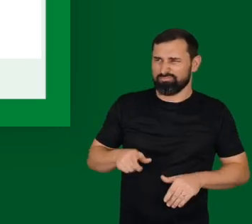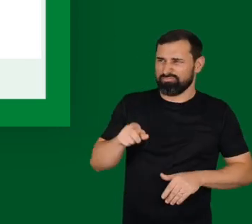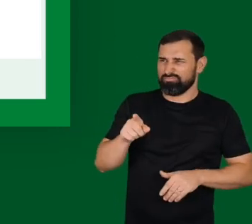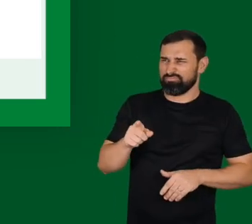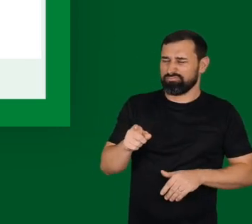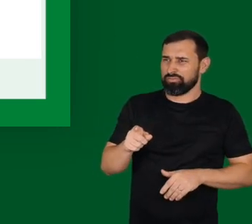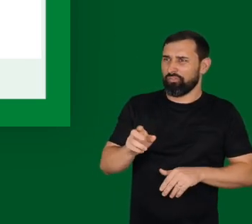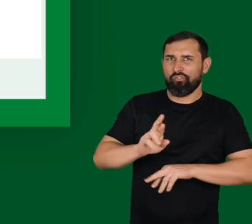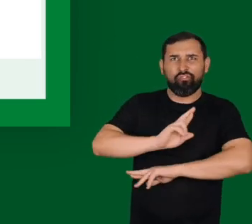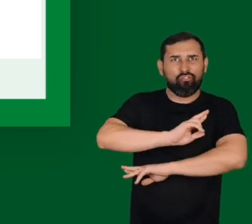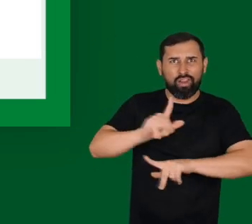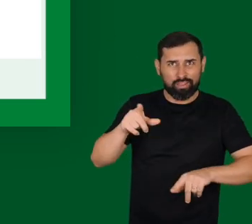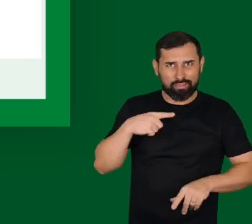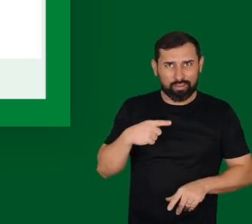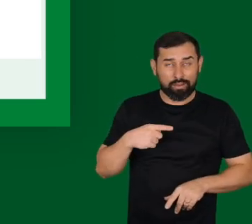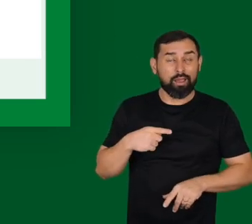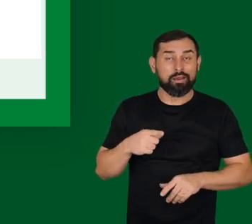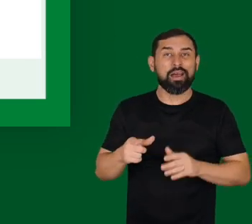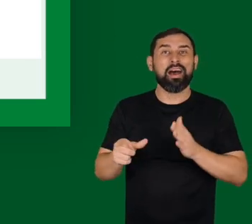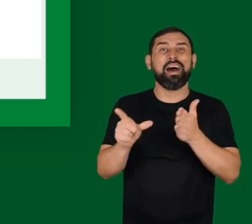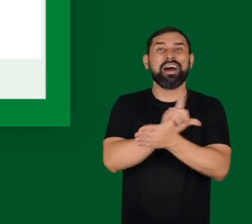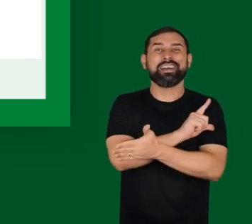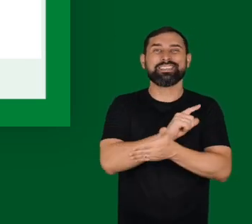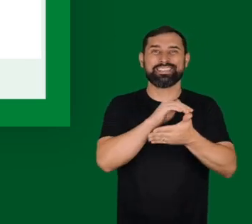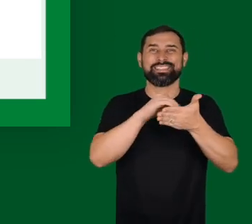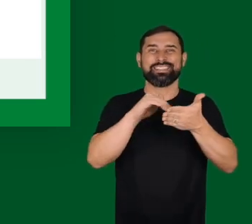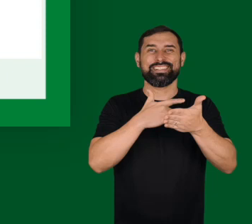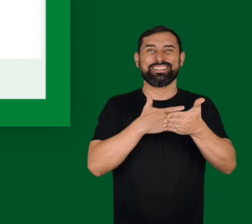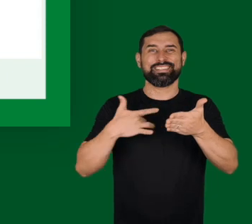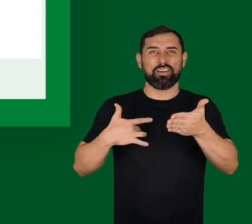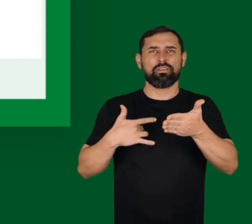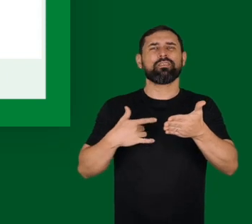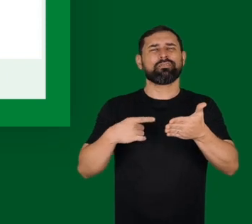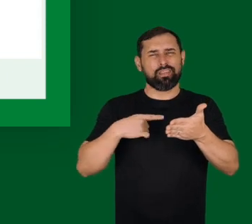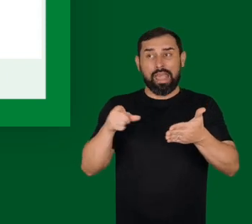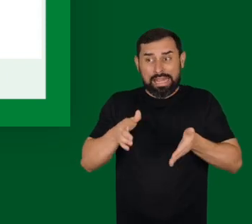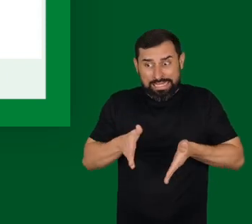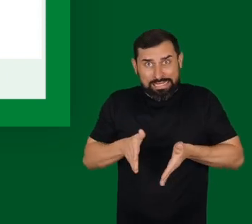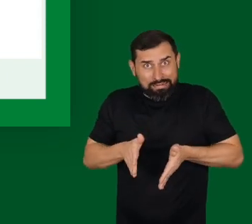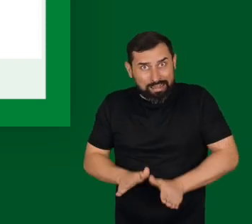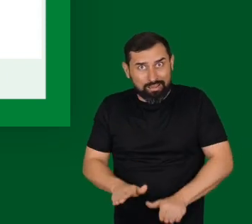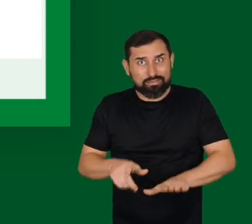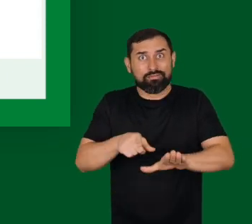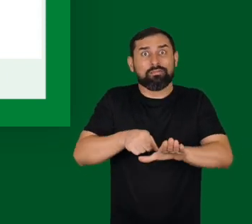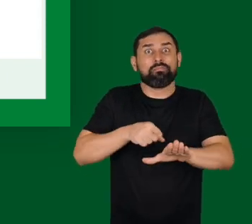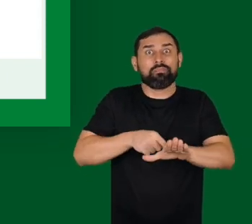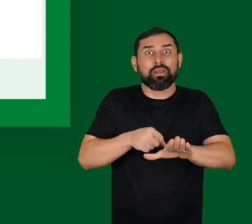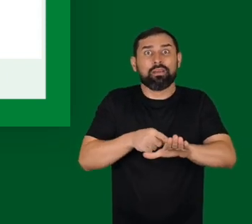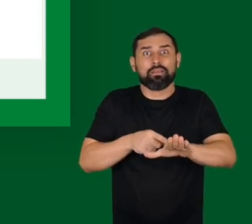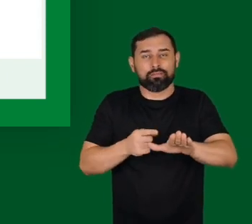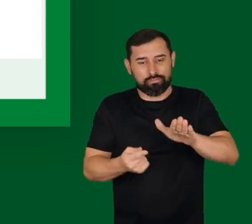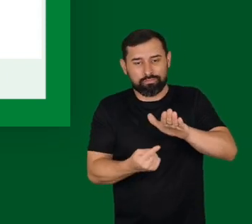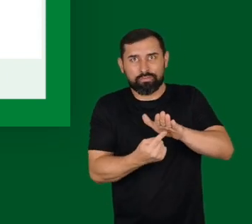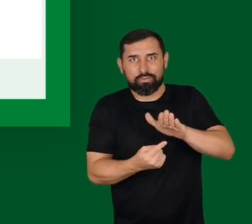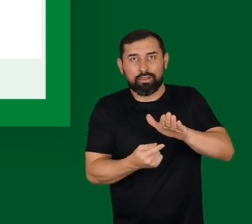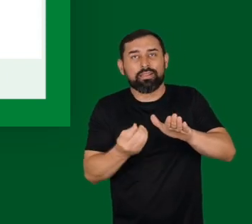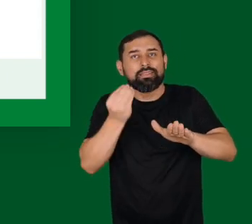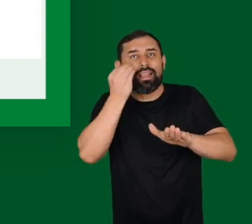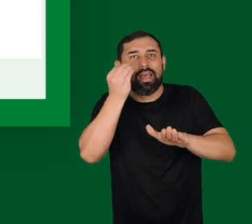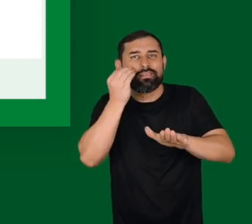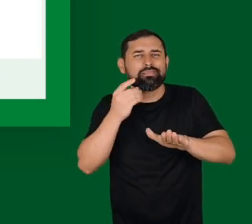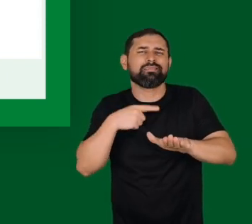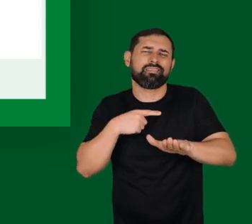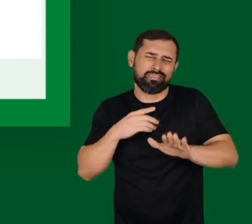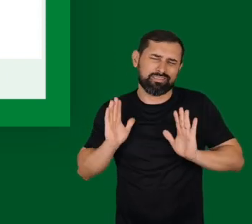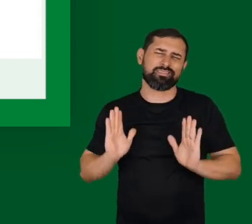convulsionou. Tá? Isso está muito relacionado ao limiar cerebral, né, dos canais de cálcio do cérebro,